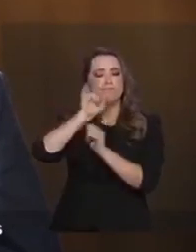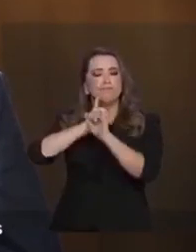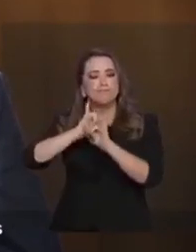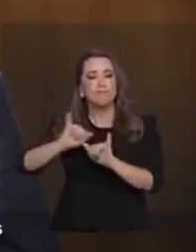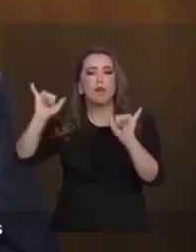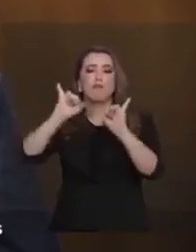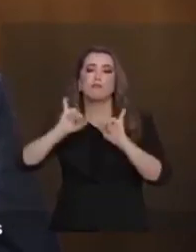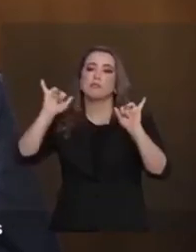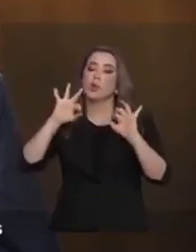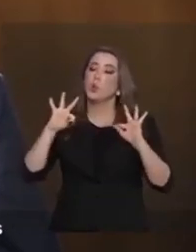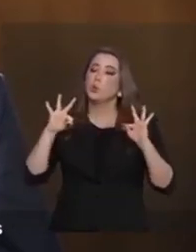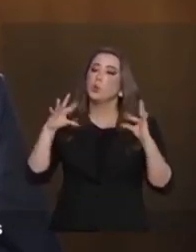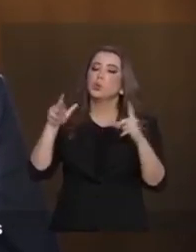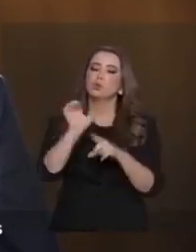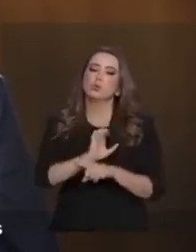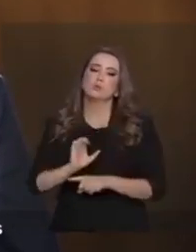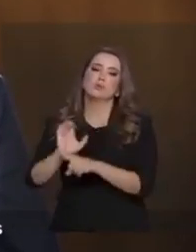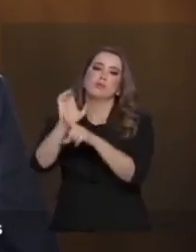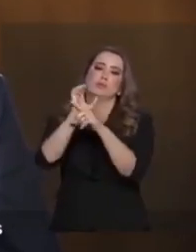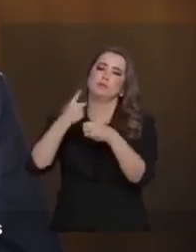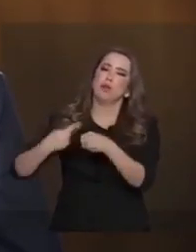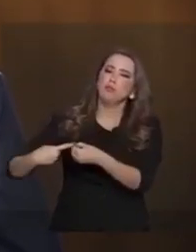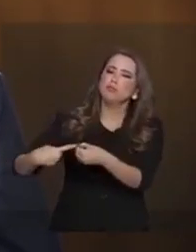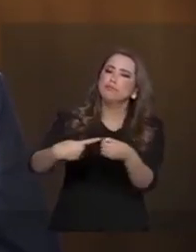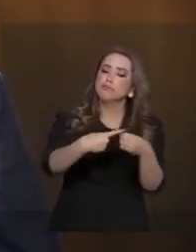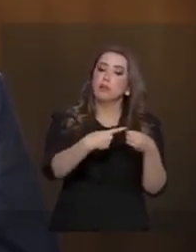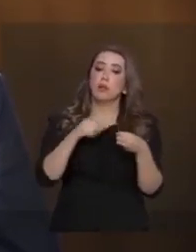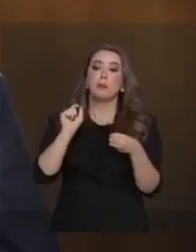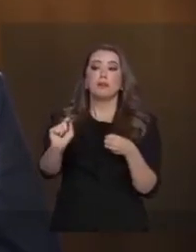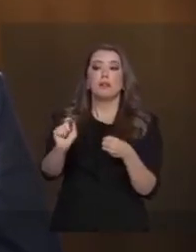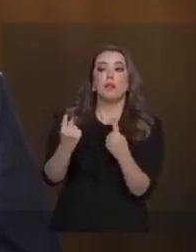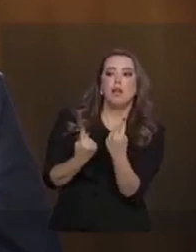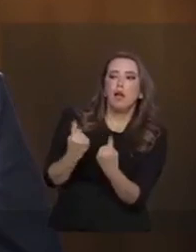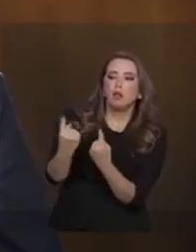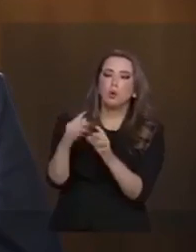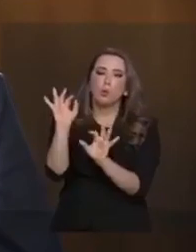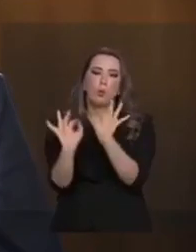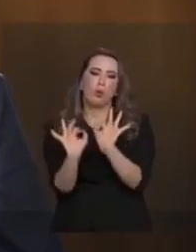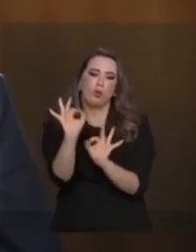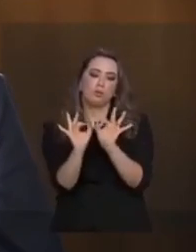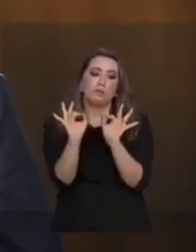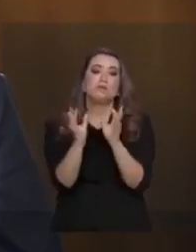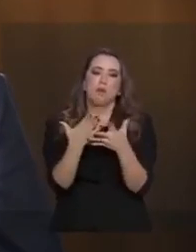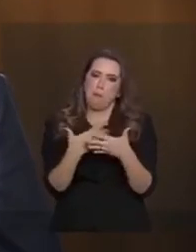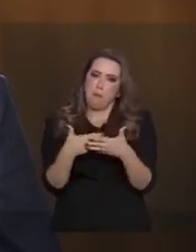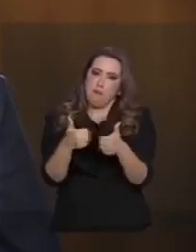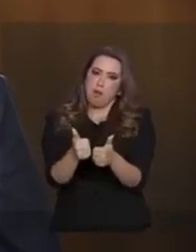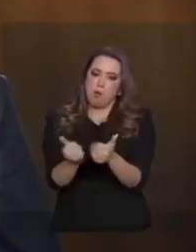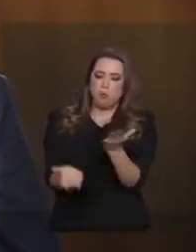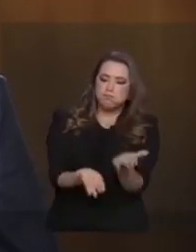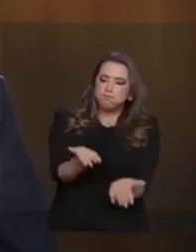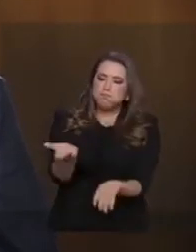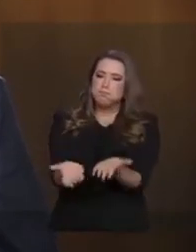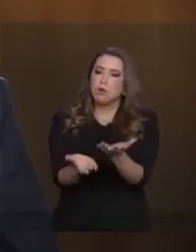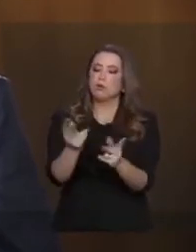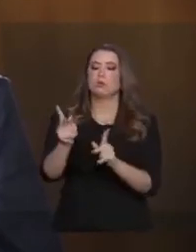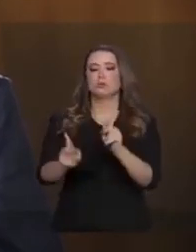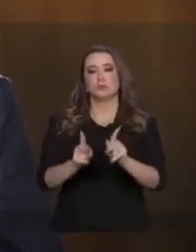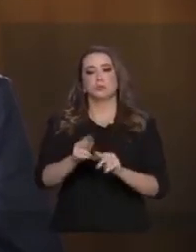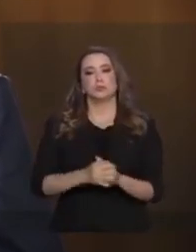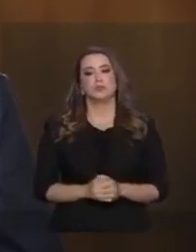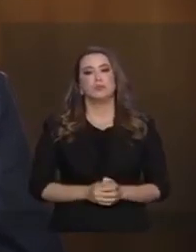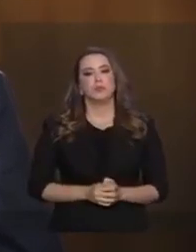transparentes a todos os estados e municípios, para que cada um organize da melhor forma o atendimento à